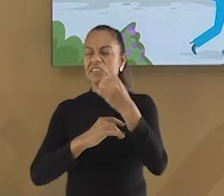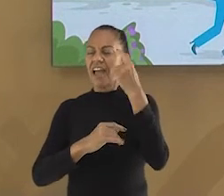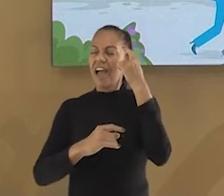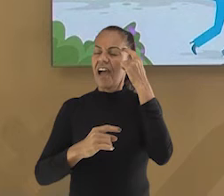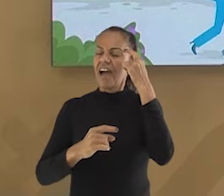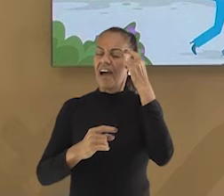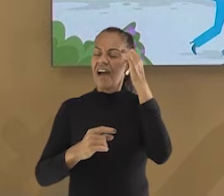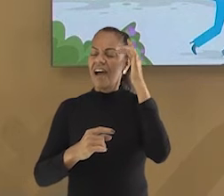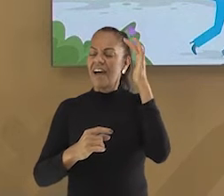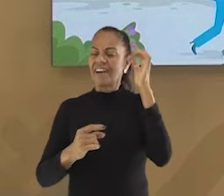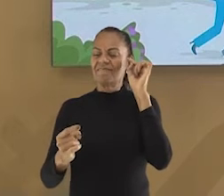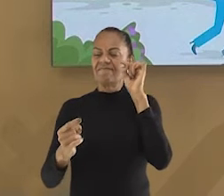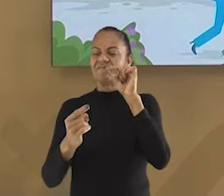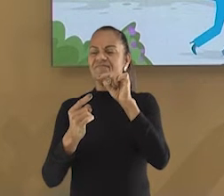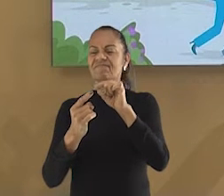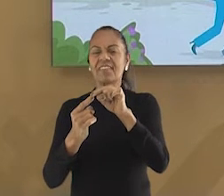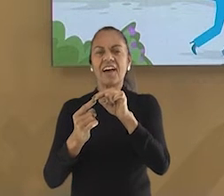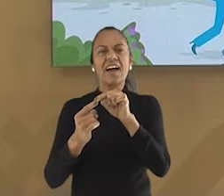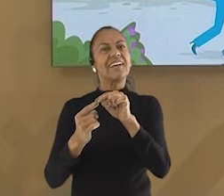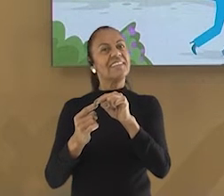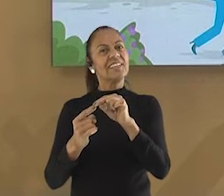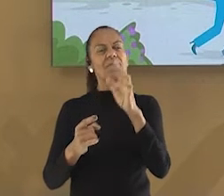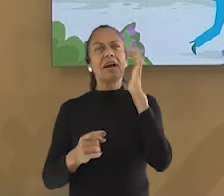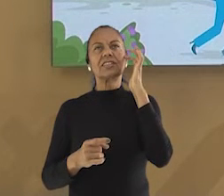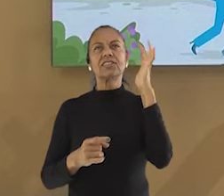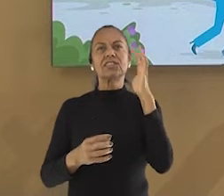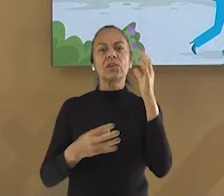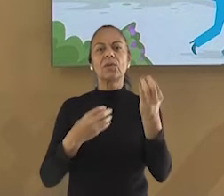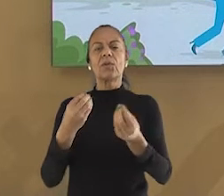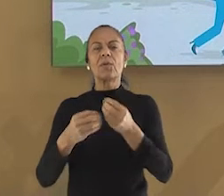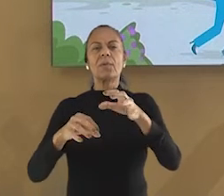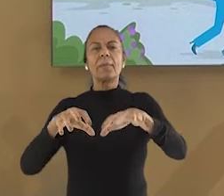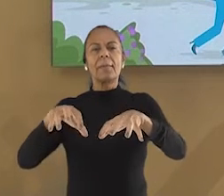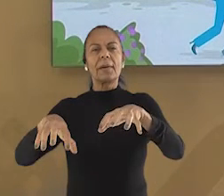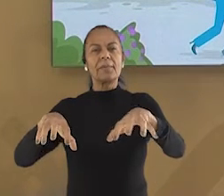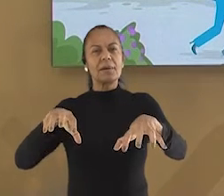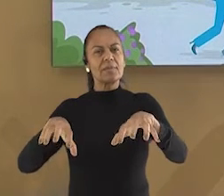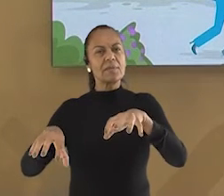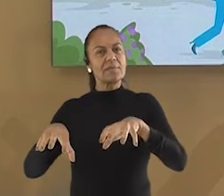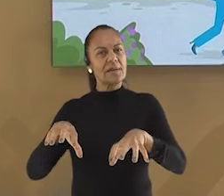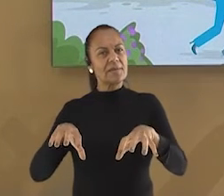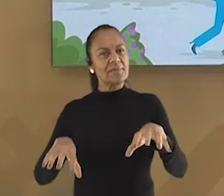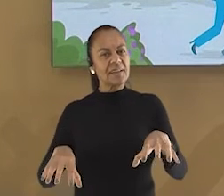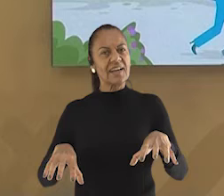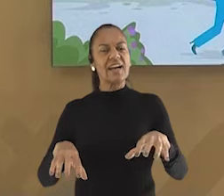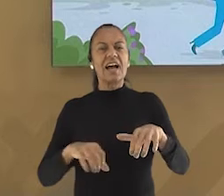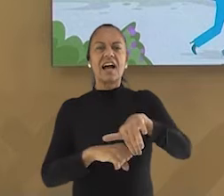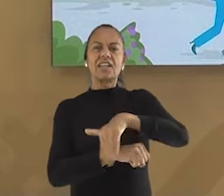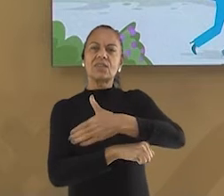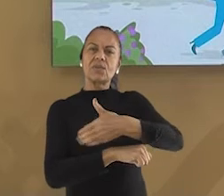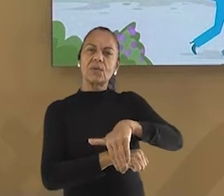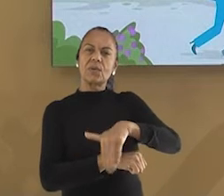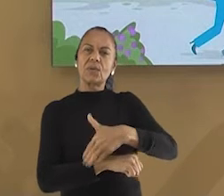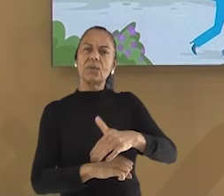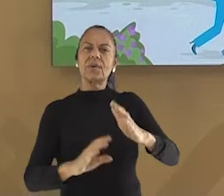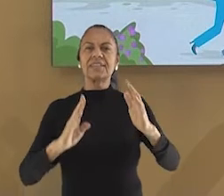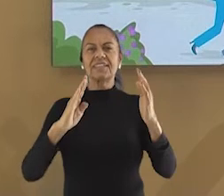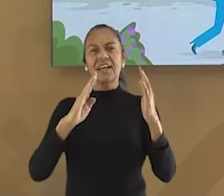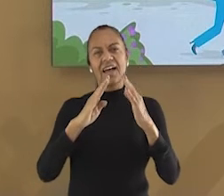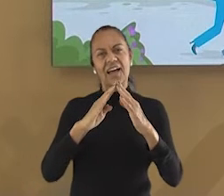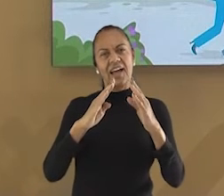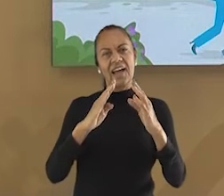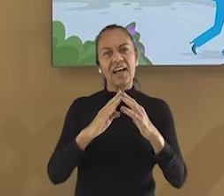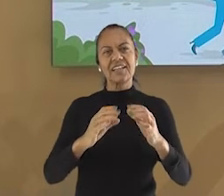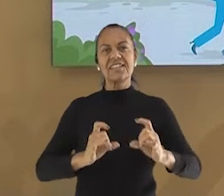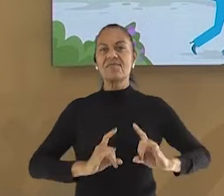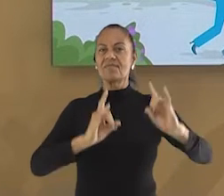tivesse. Imagine a localização de cada estabelecimento e como seriam as posições das ruas,